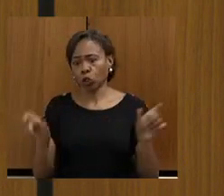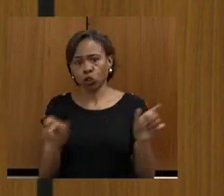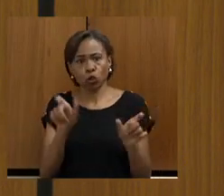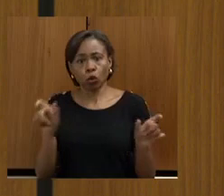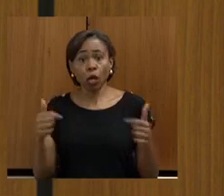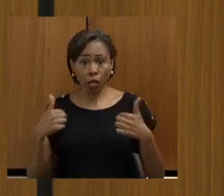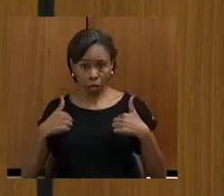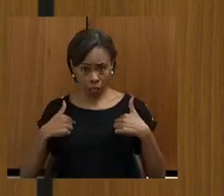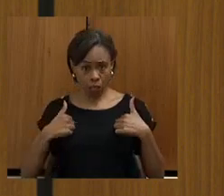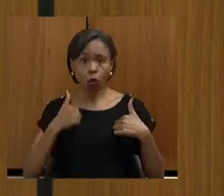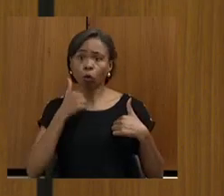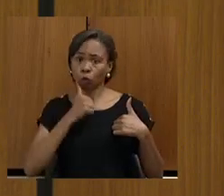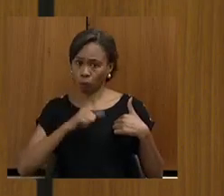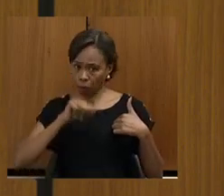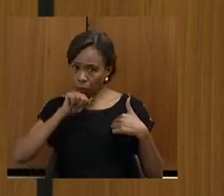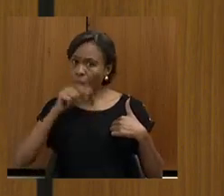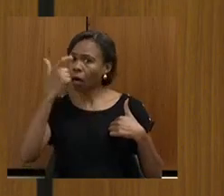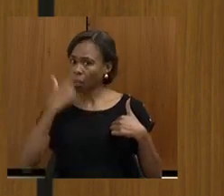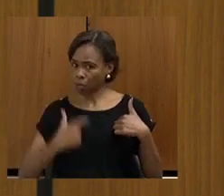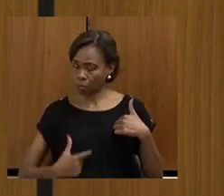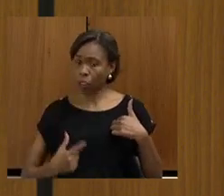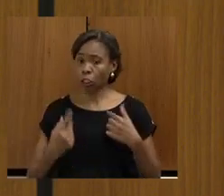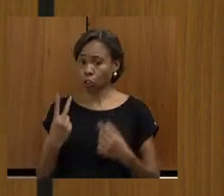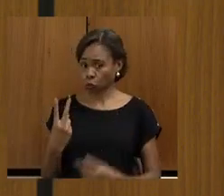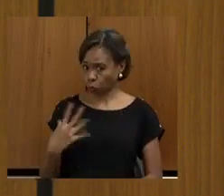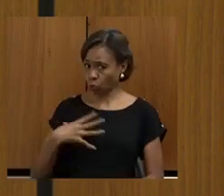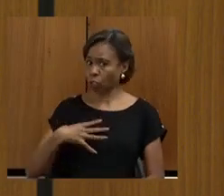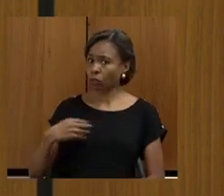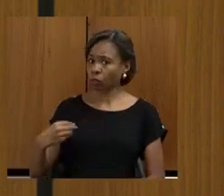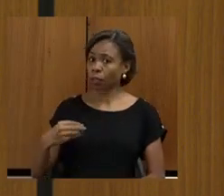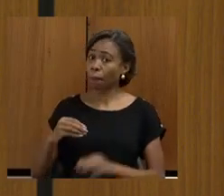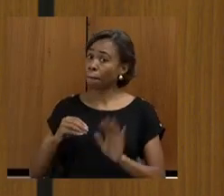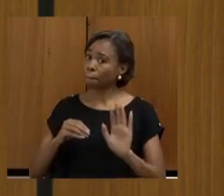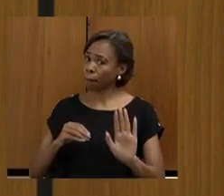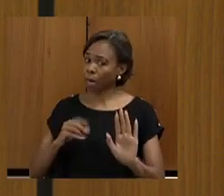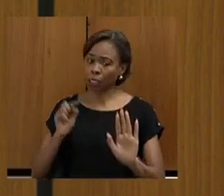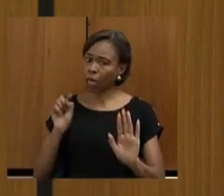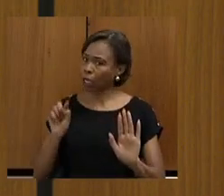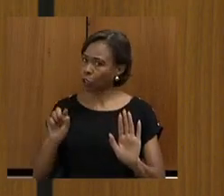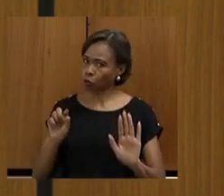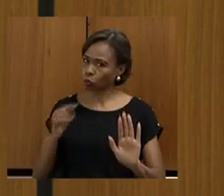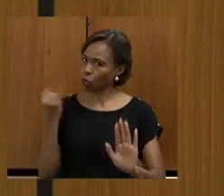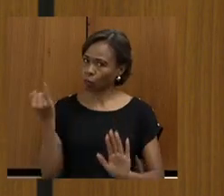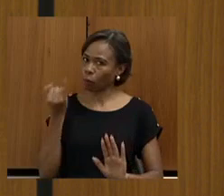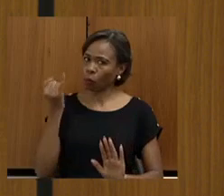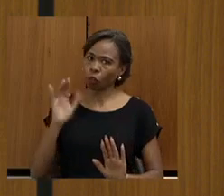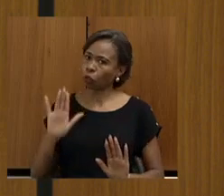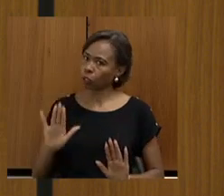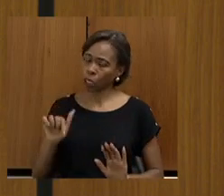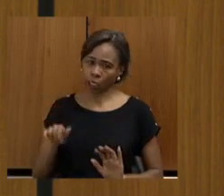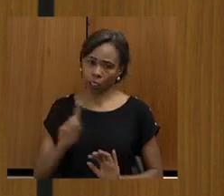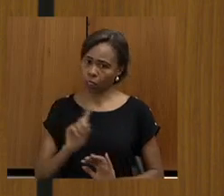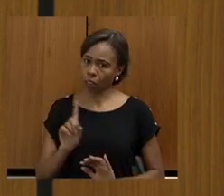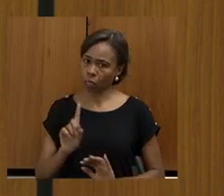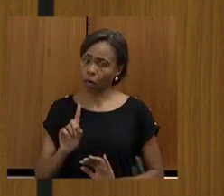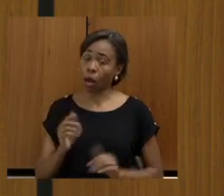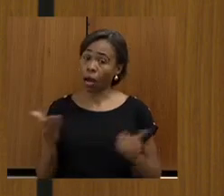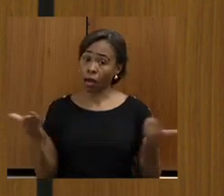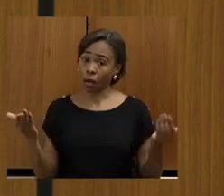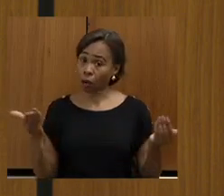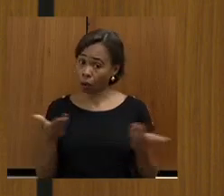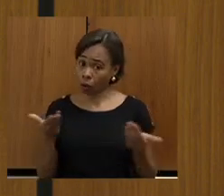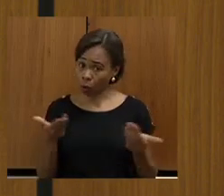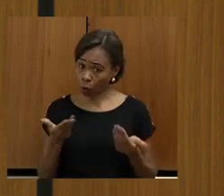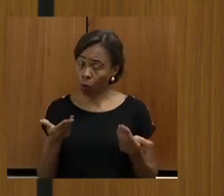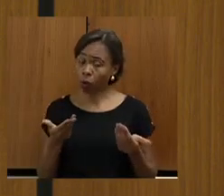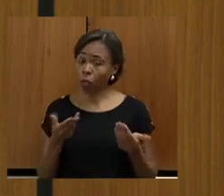sou uma mãe, eu tenho duas filhas, mas não é isso que interessa aqui agora. O que interessa aqui agora